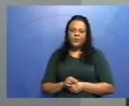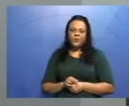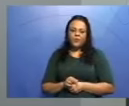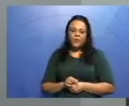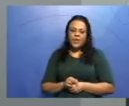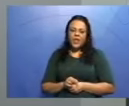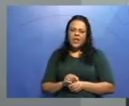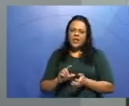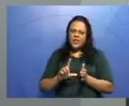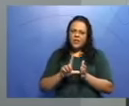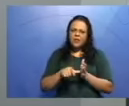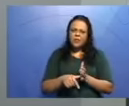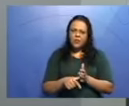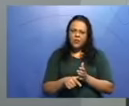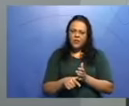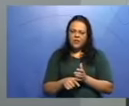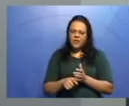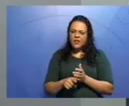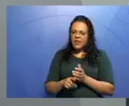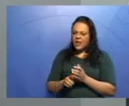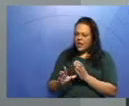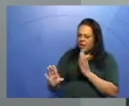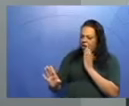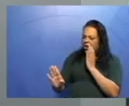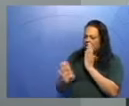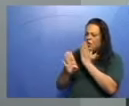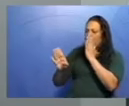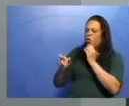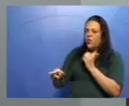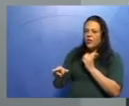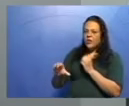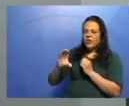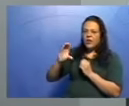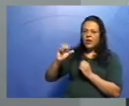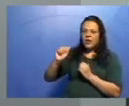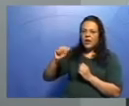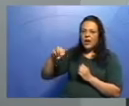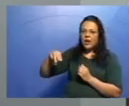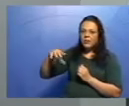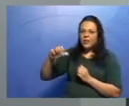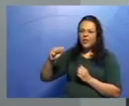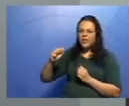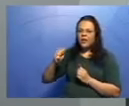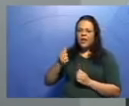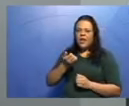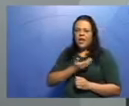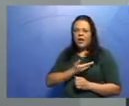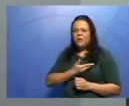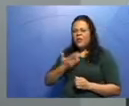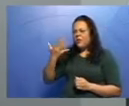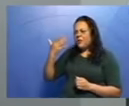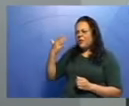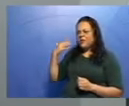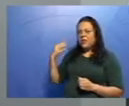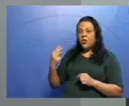ele reencontra o velho amigo de infância Camilo. E ali, eles se tornam muito próximos, os